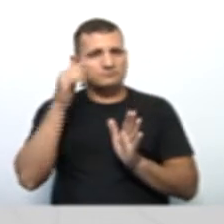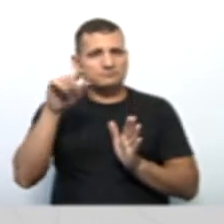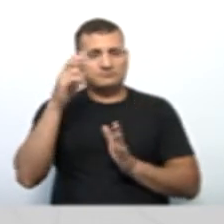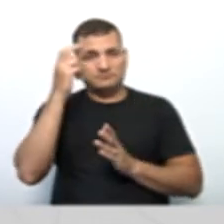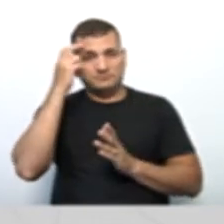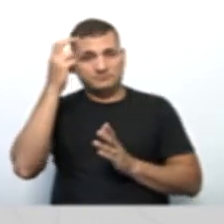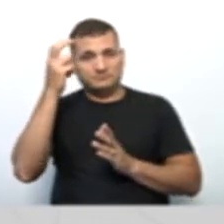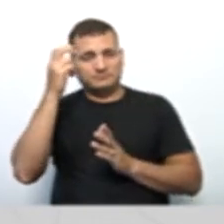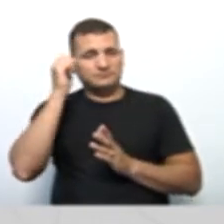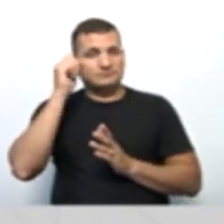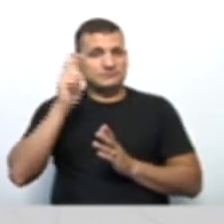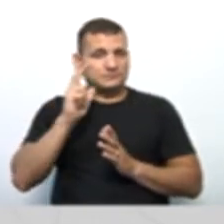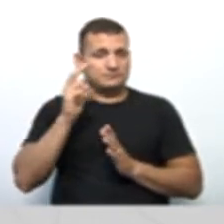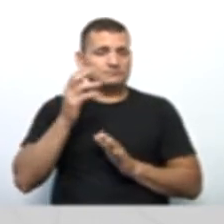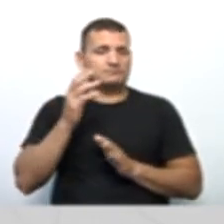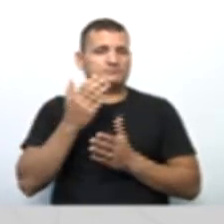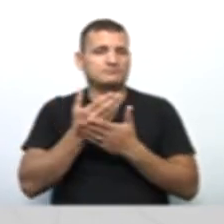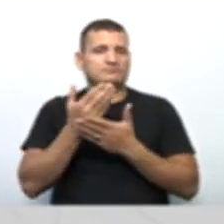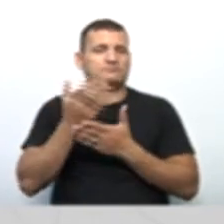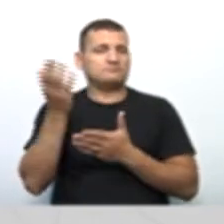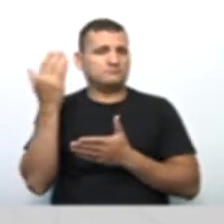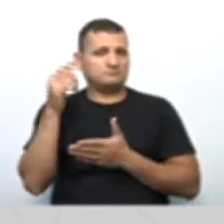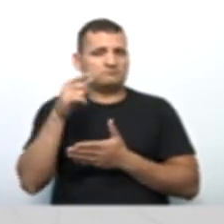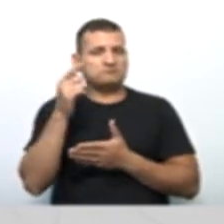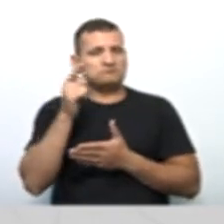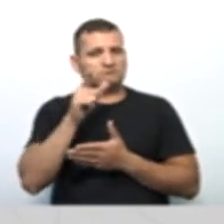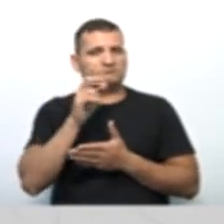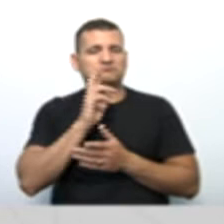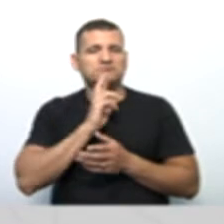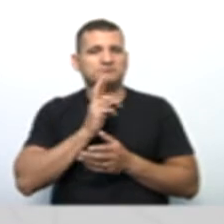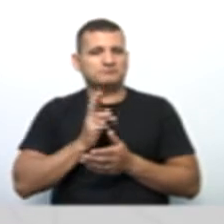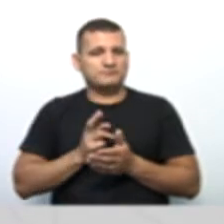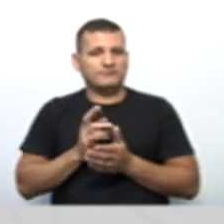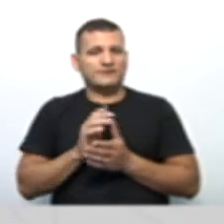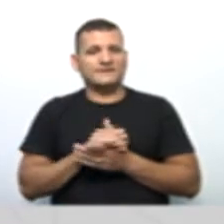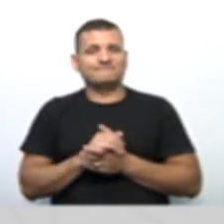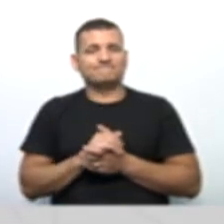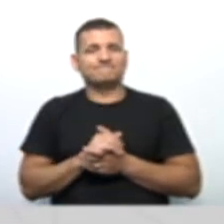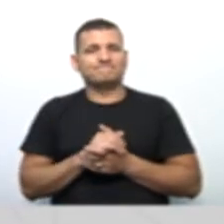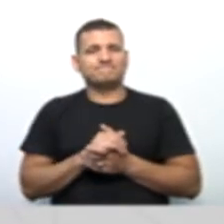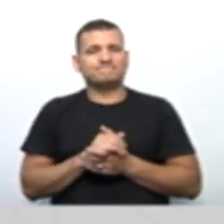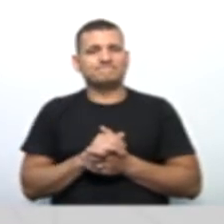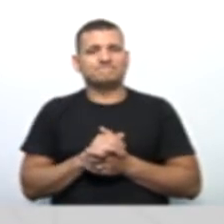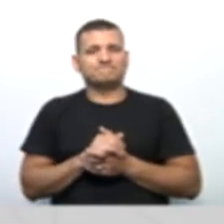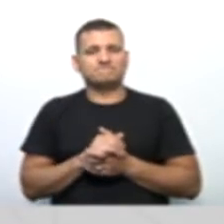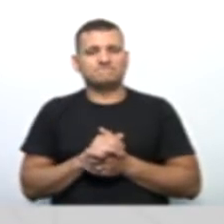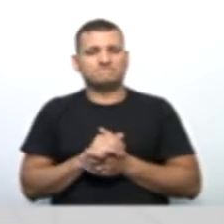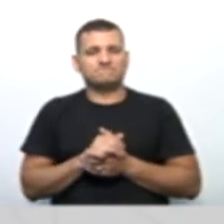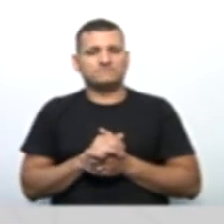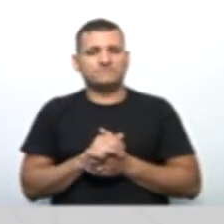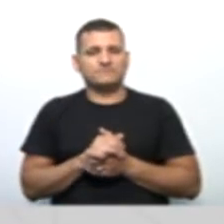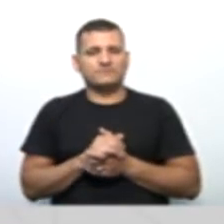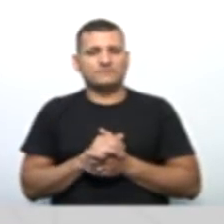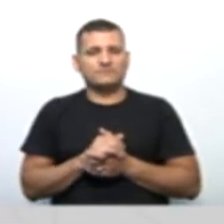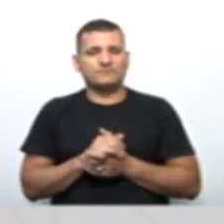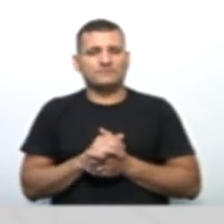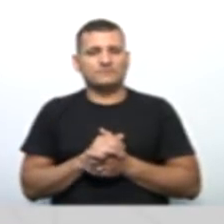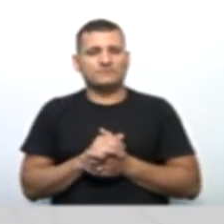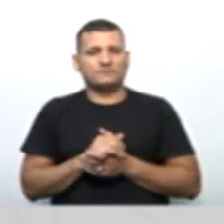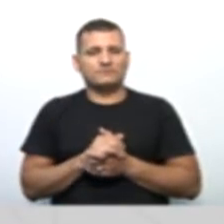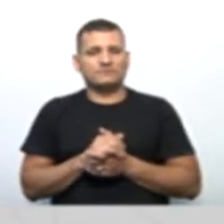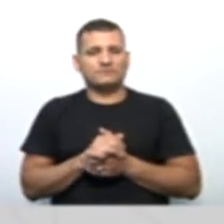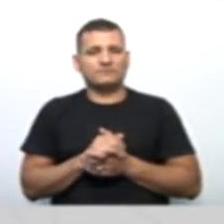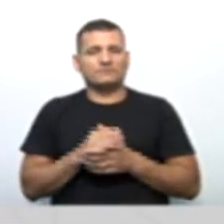últimas está arrasado então a gente for assim a gente pode eles vão fazer sem problema nenhum e oposição é muito bom estar aqui hoje para